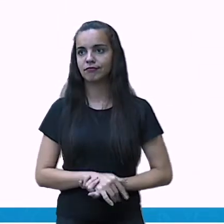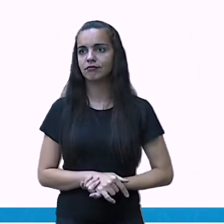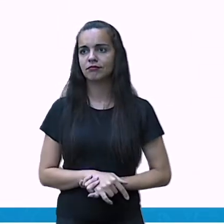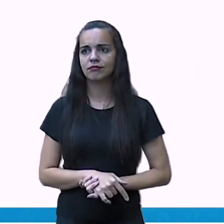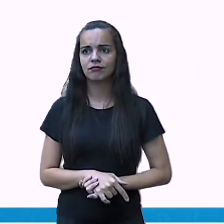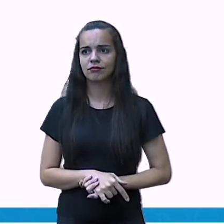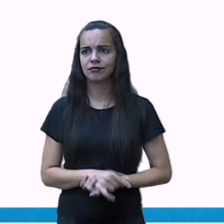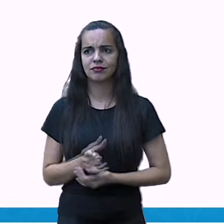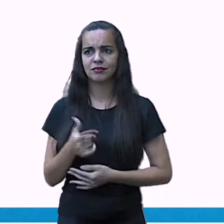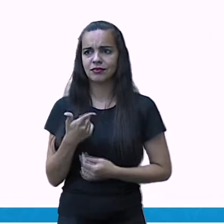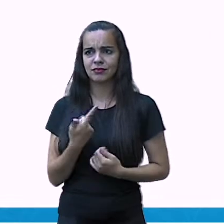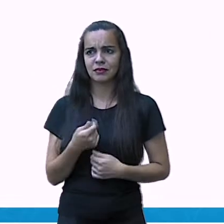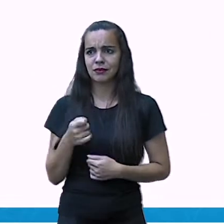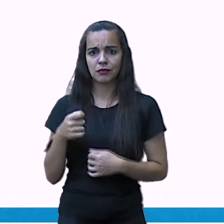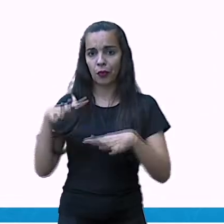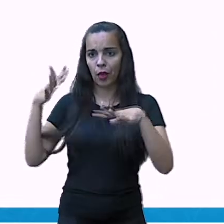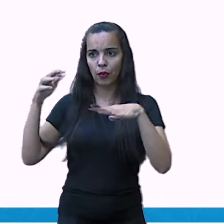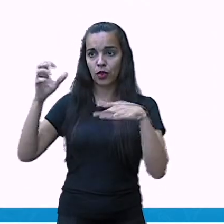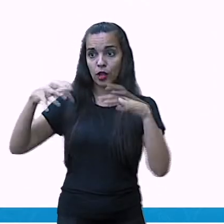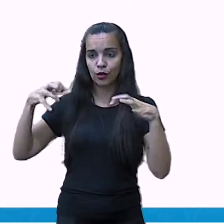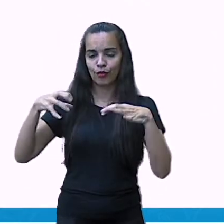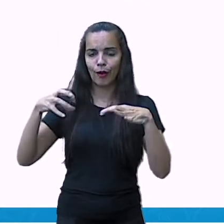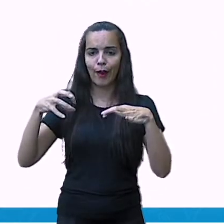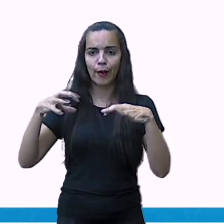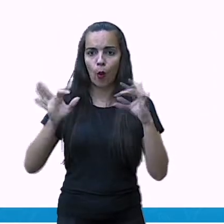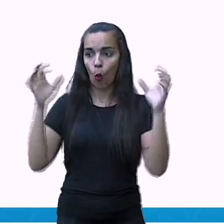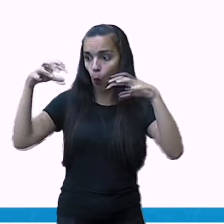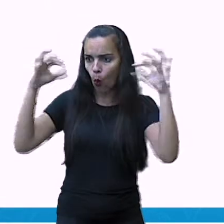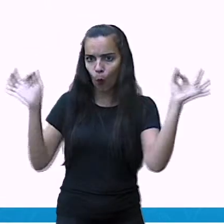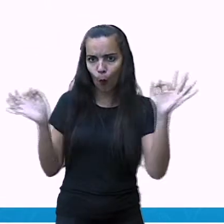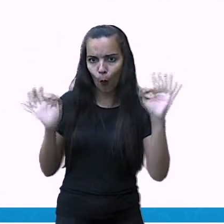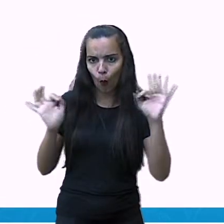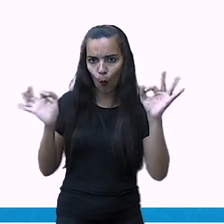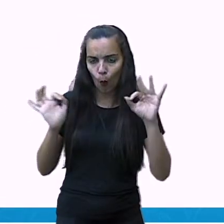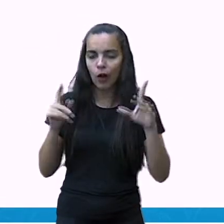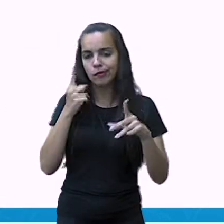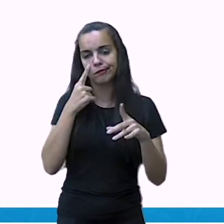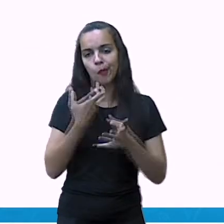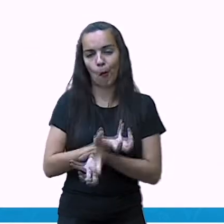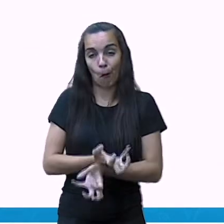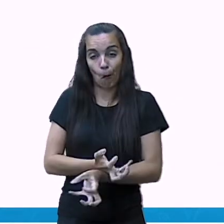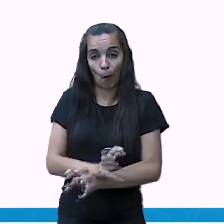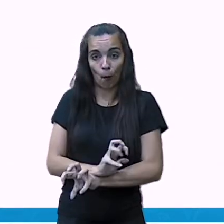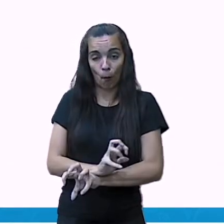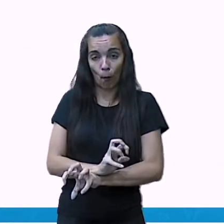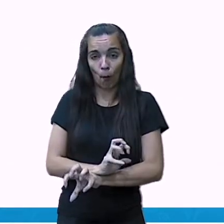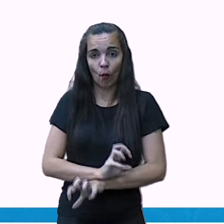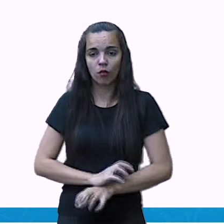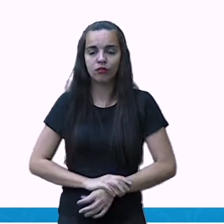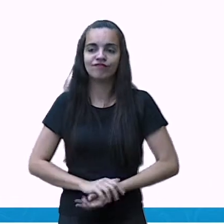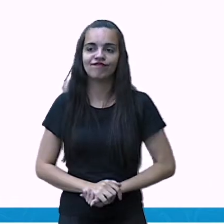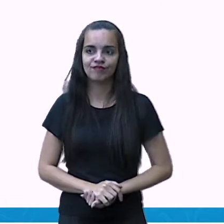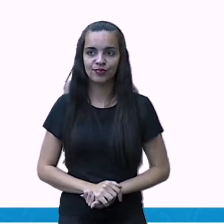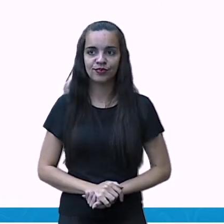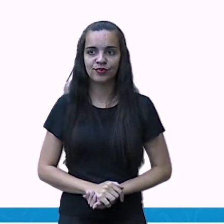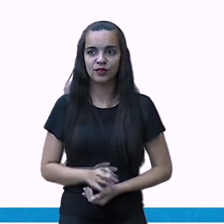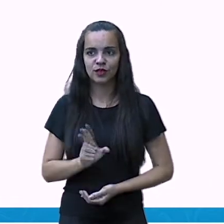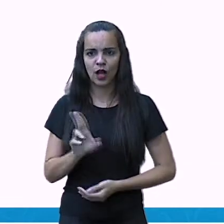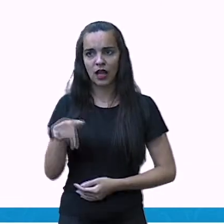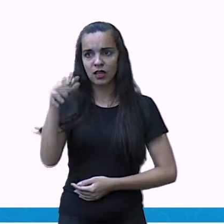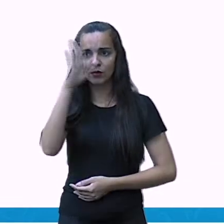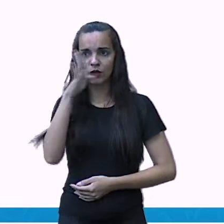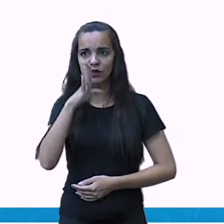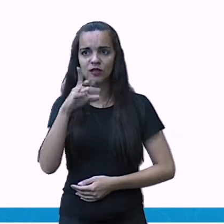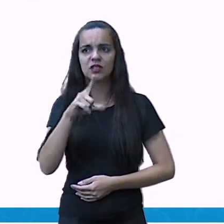Né? Não está chovendo, está seco. Ok? No Brasil,